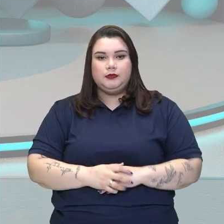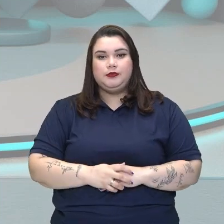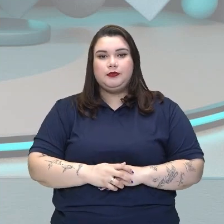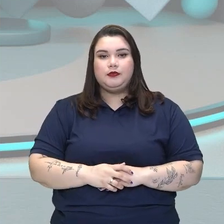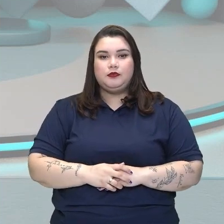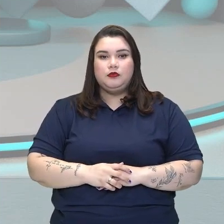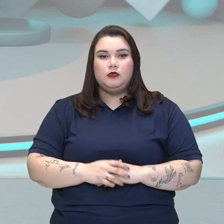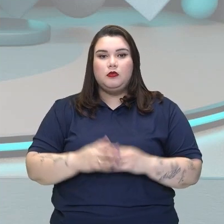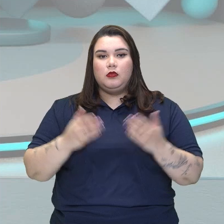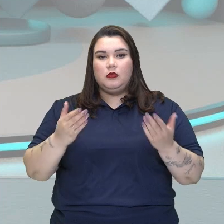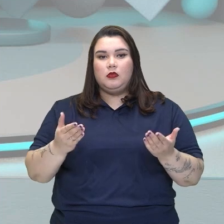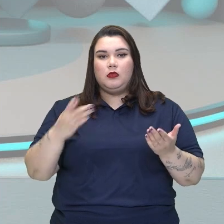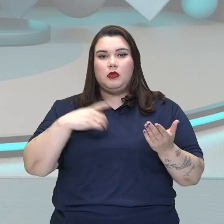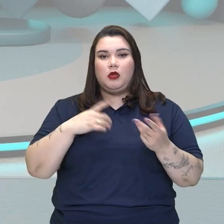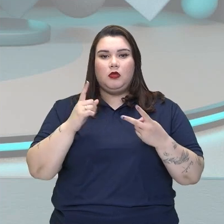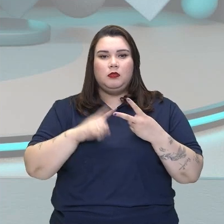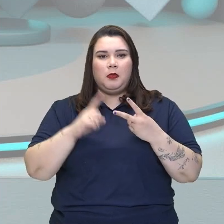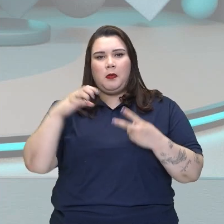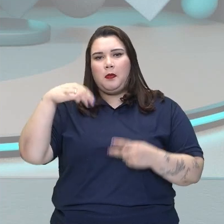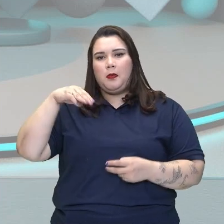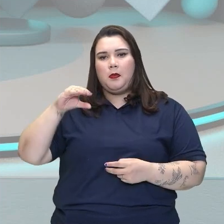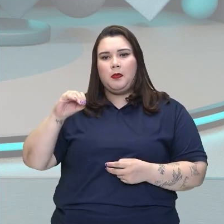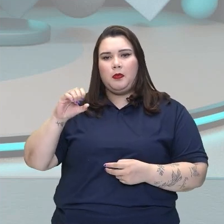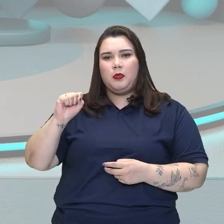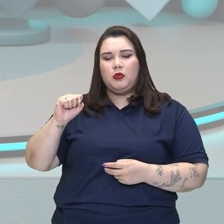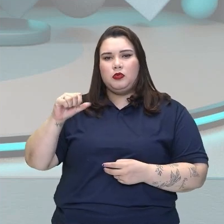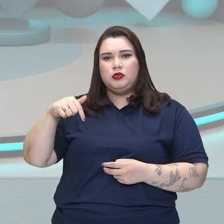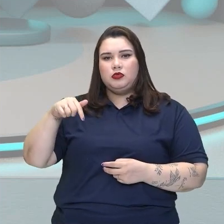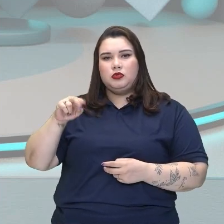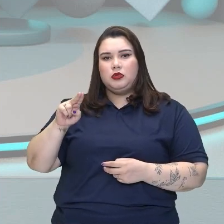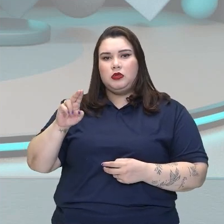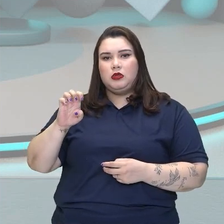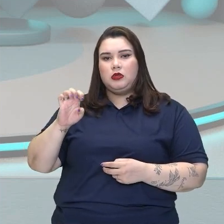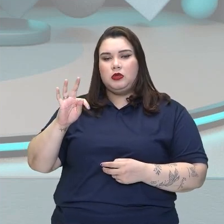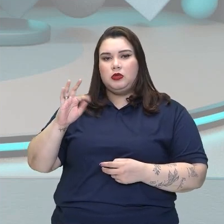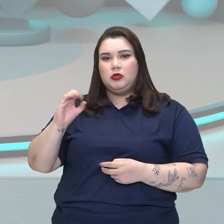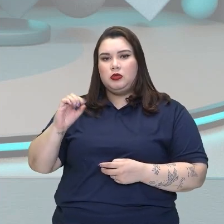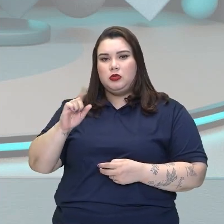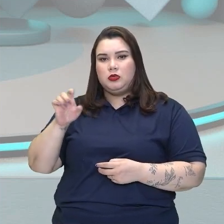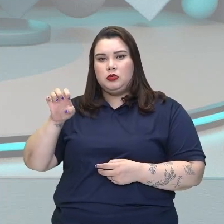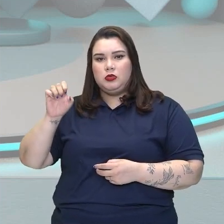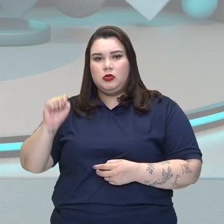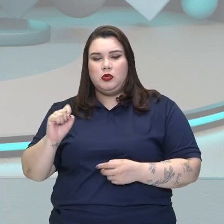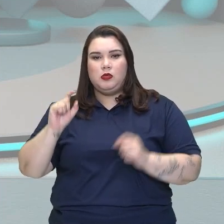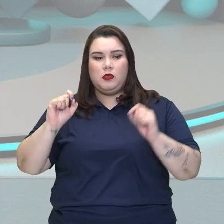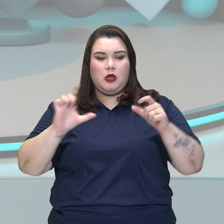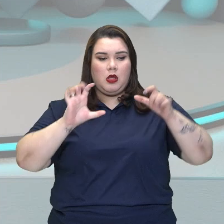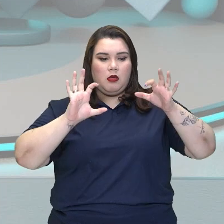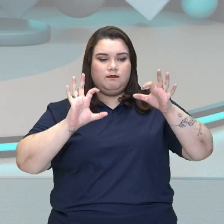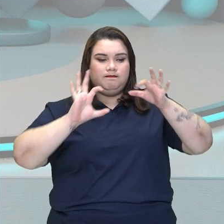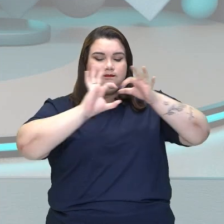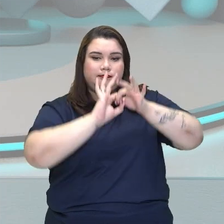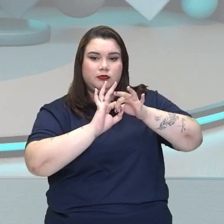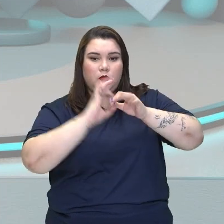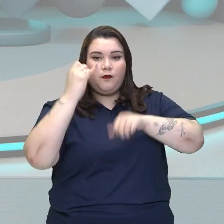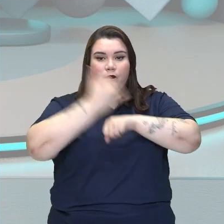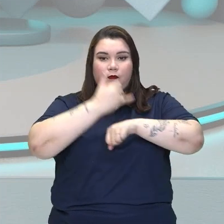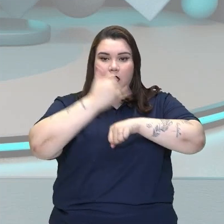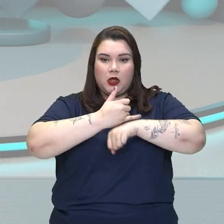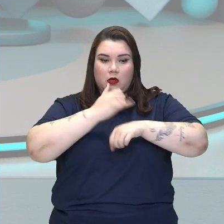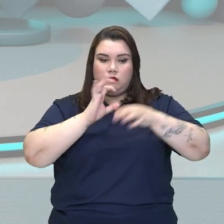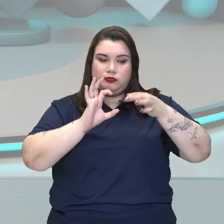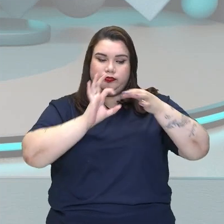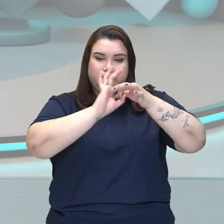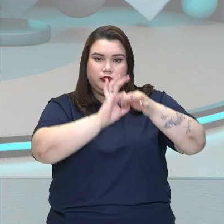Nós temos aí os mosquetões, né? São conectores de metal usados para ligar o cinto de segurança